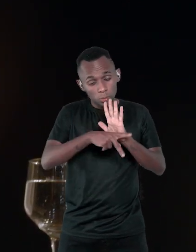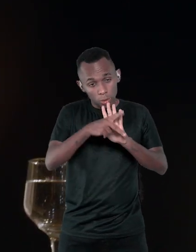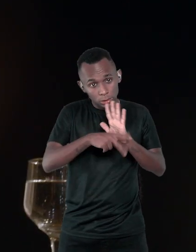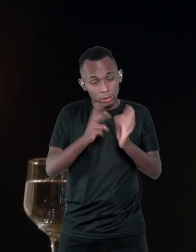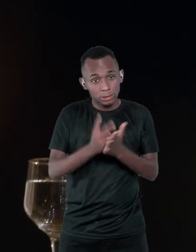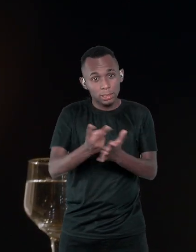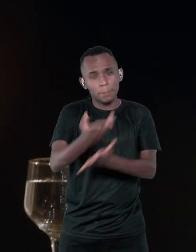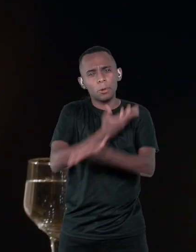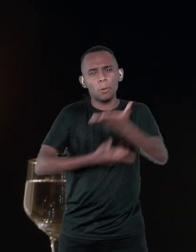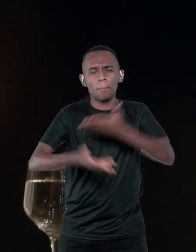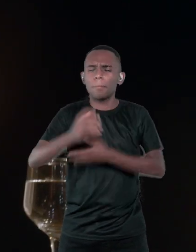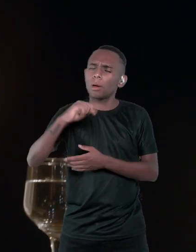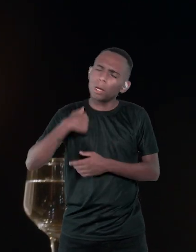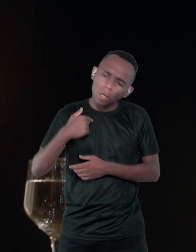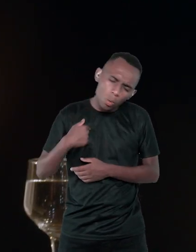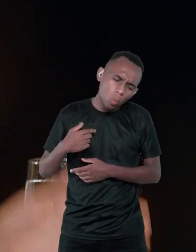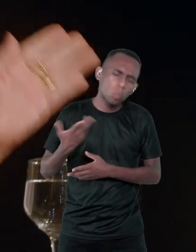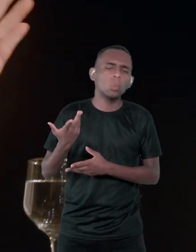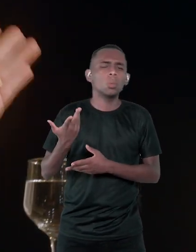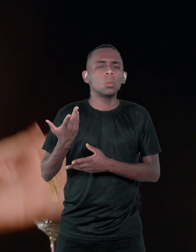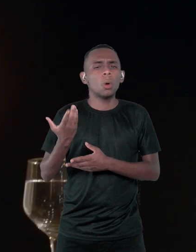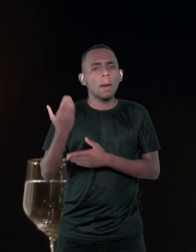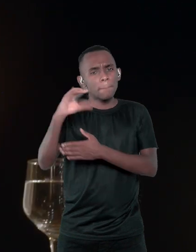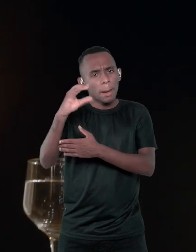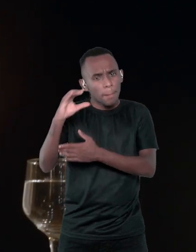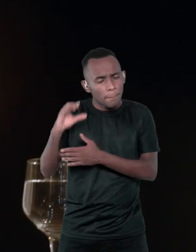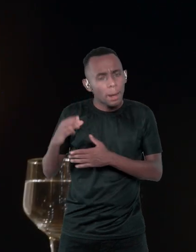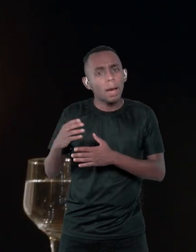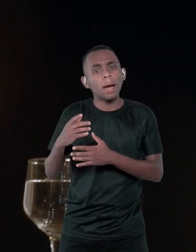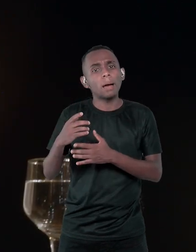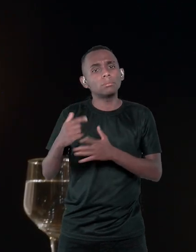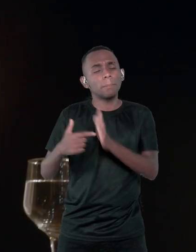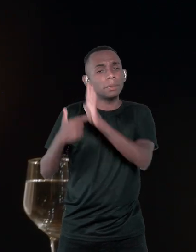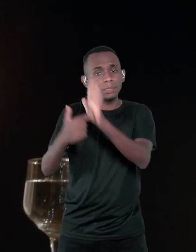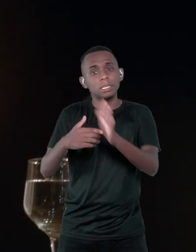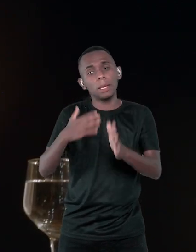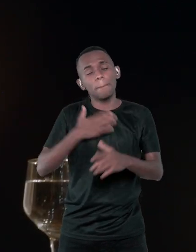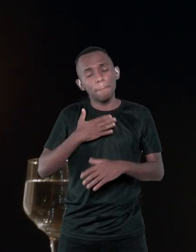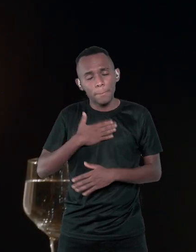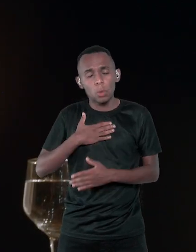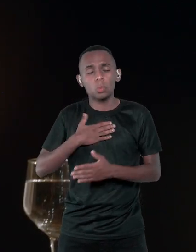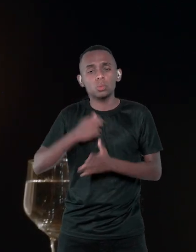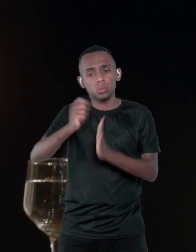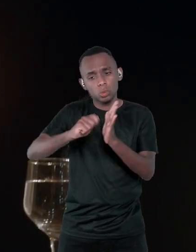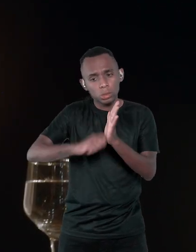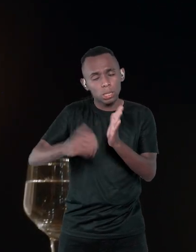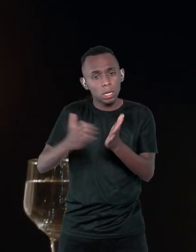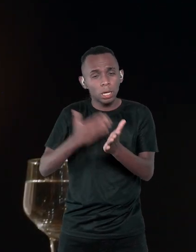meus livros, desde sempre, né? Menos o da moda, todos, né? Afonso foi